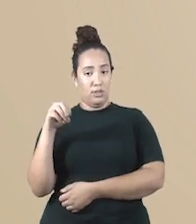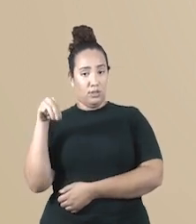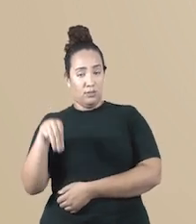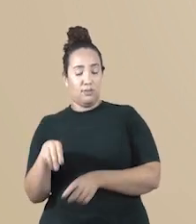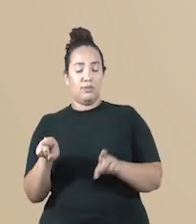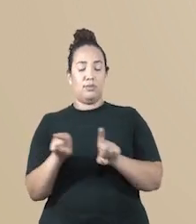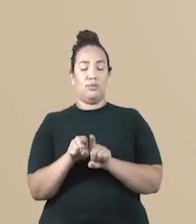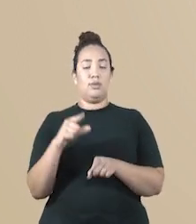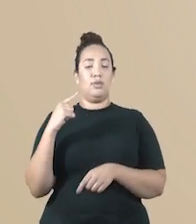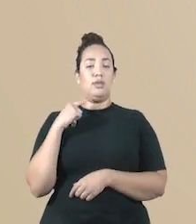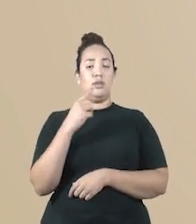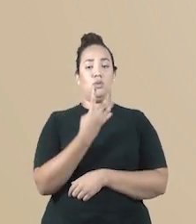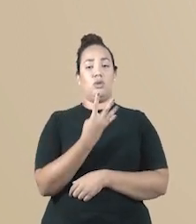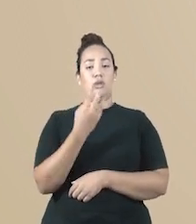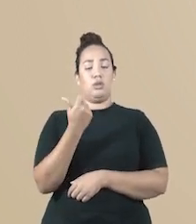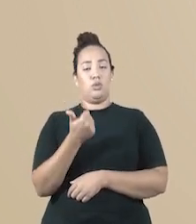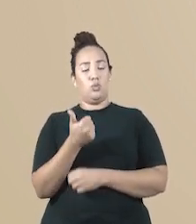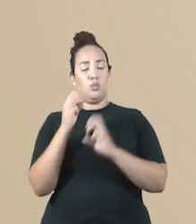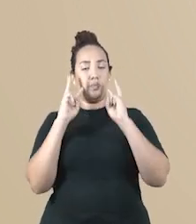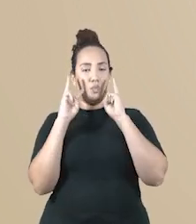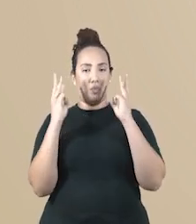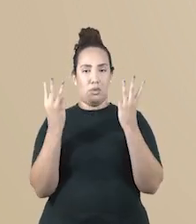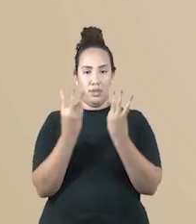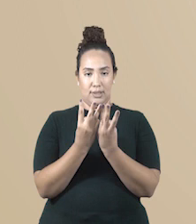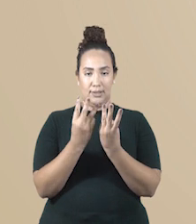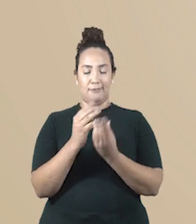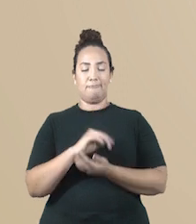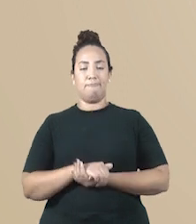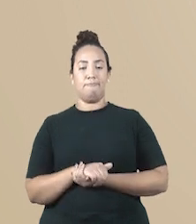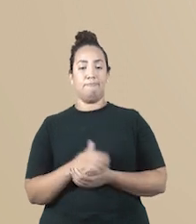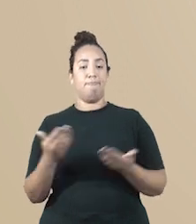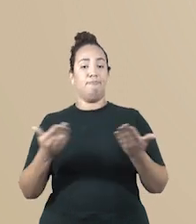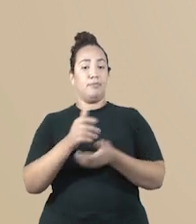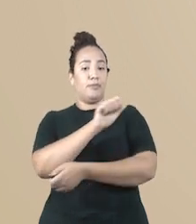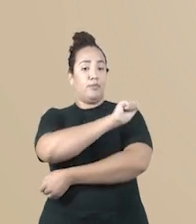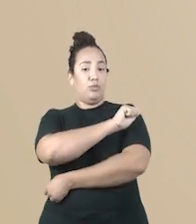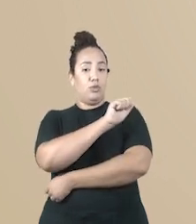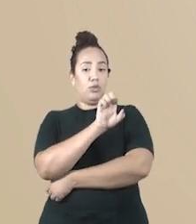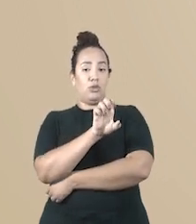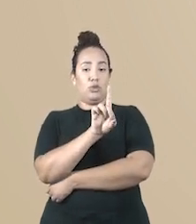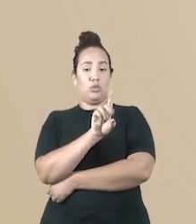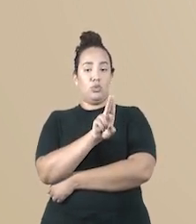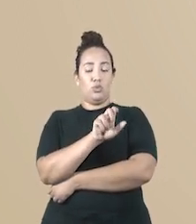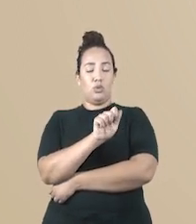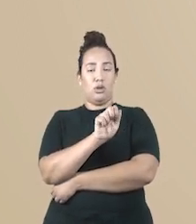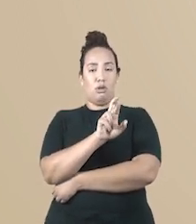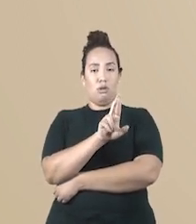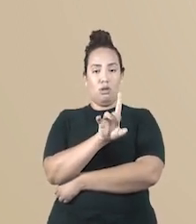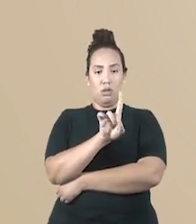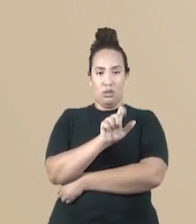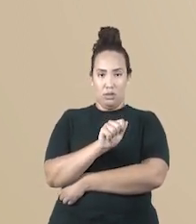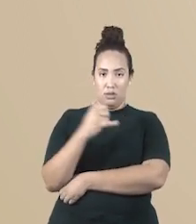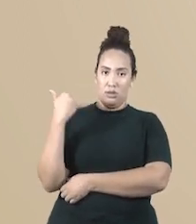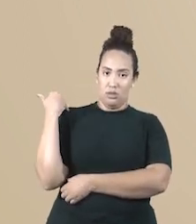tem 41 de massa. Já a aluna Eduarda, ela tem 11 anos,